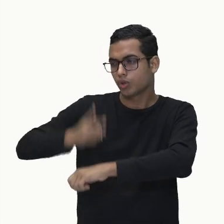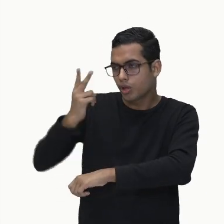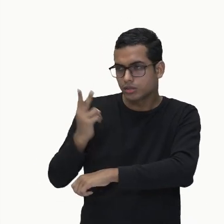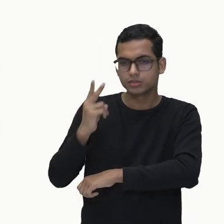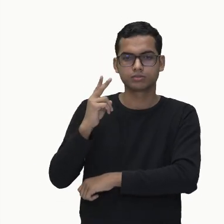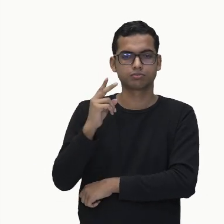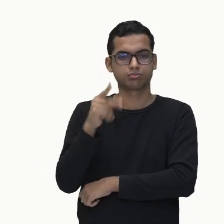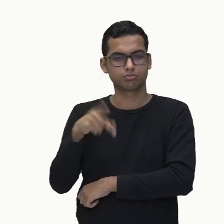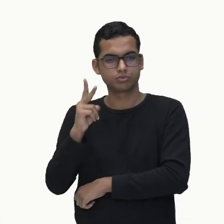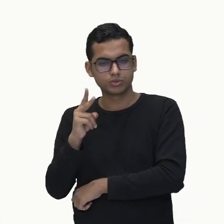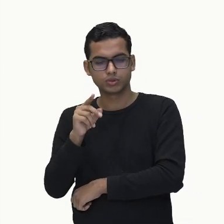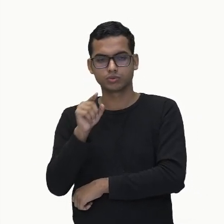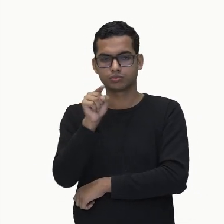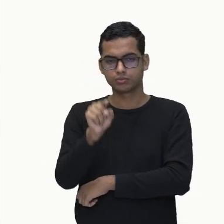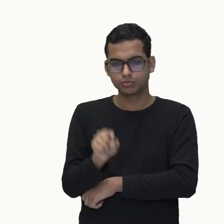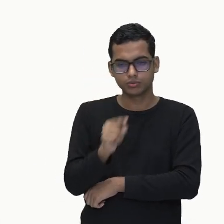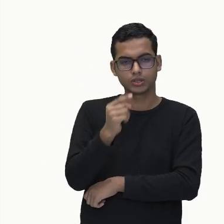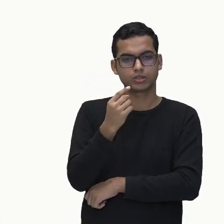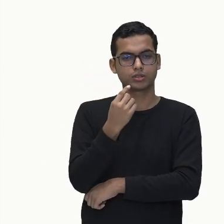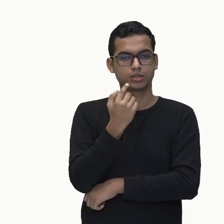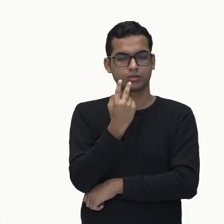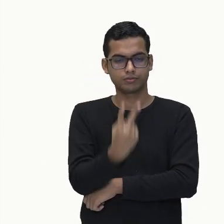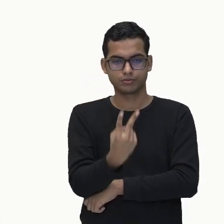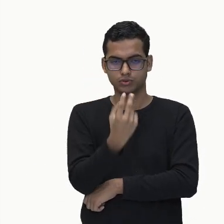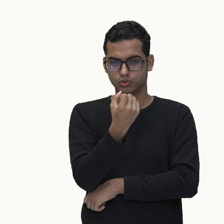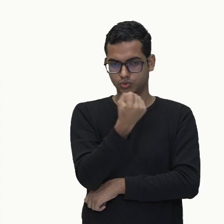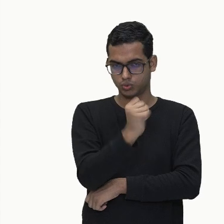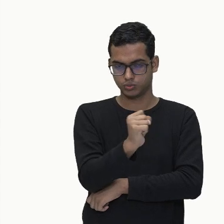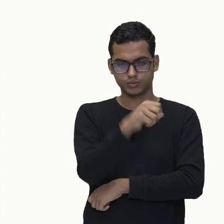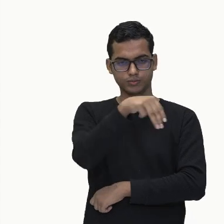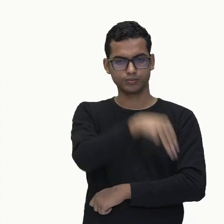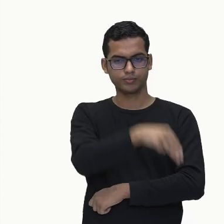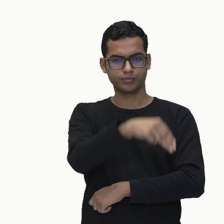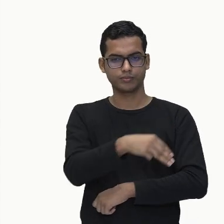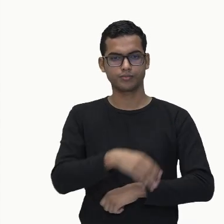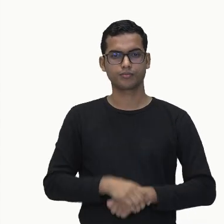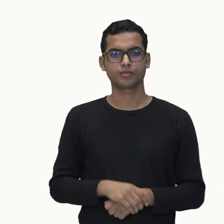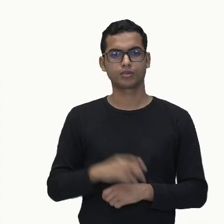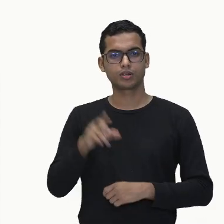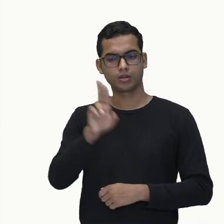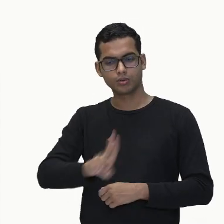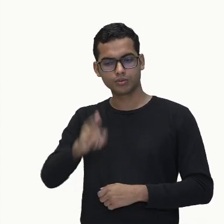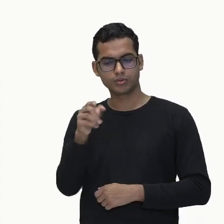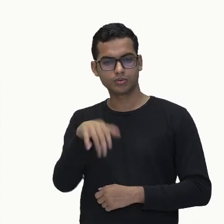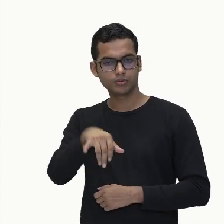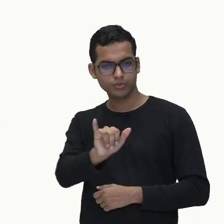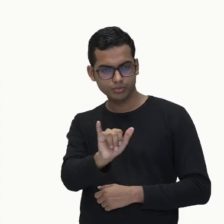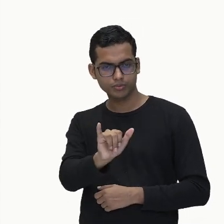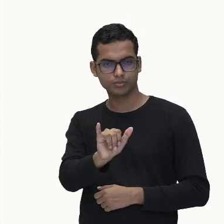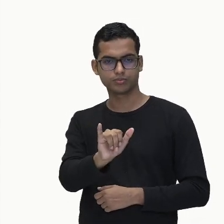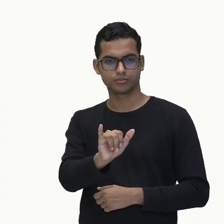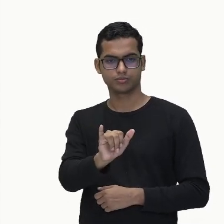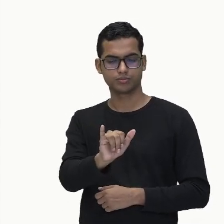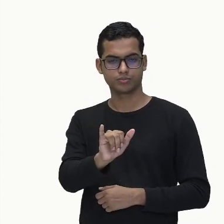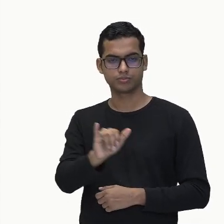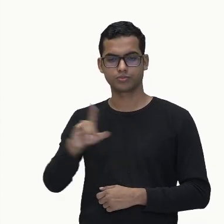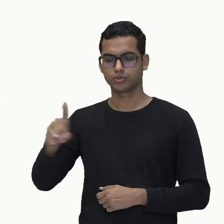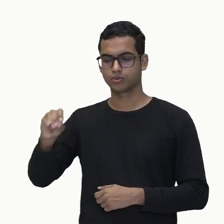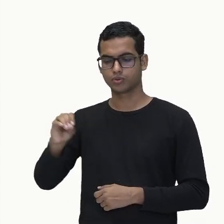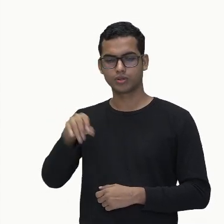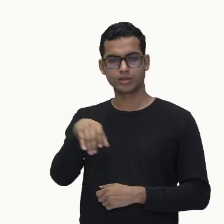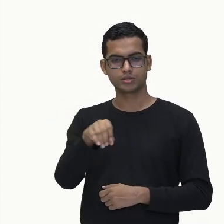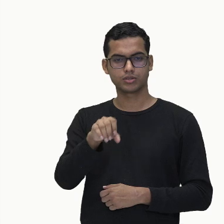228 e 28 par con pug C